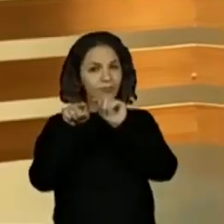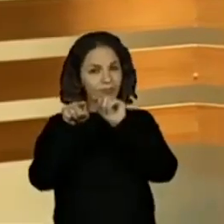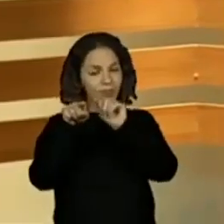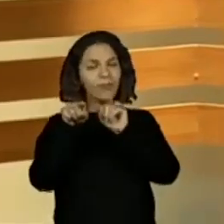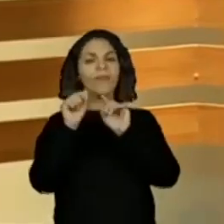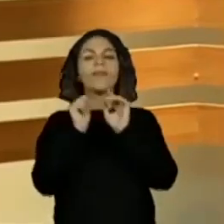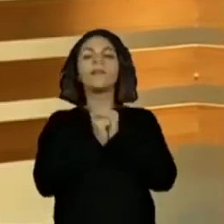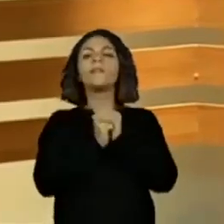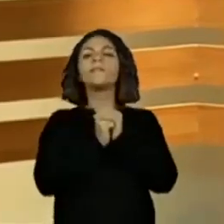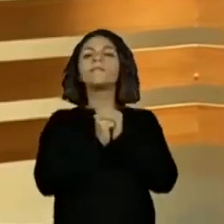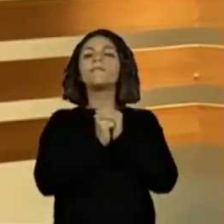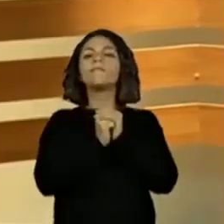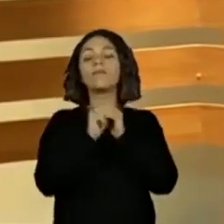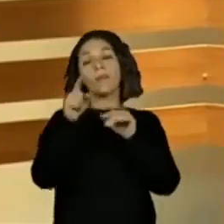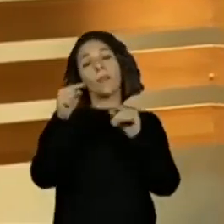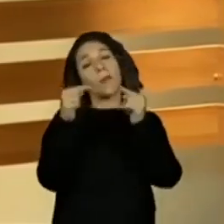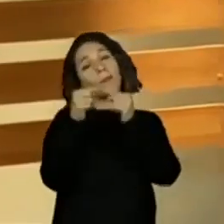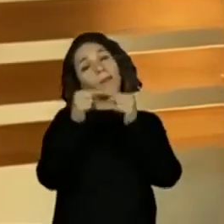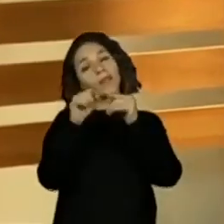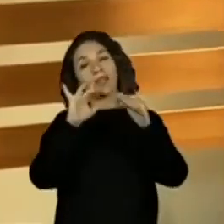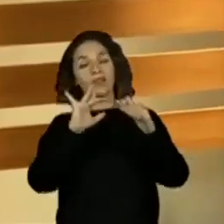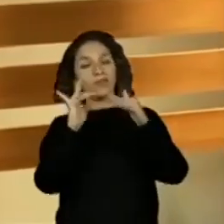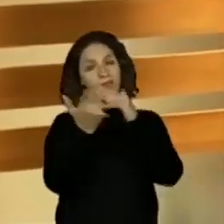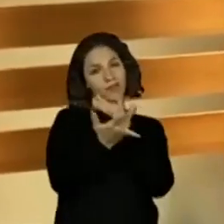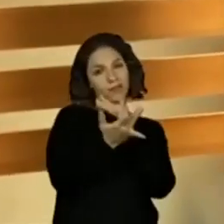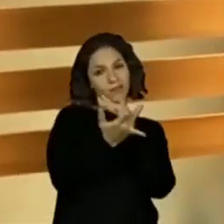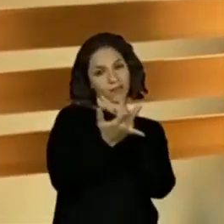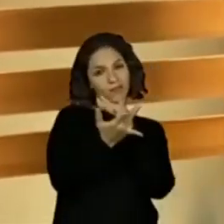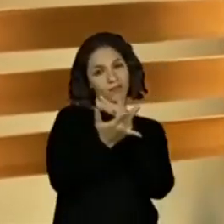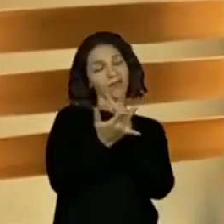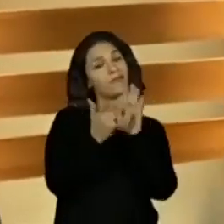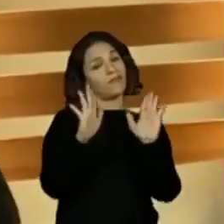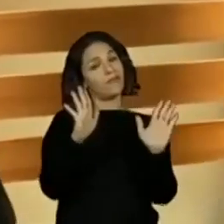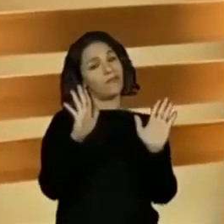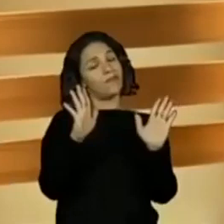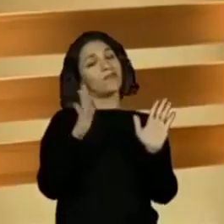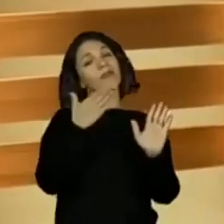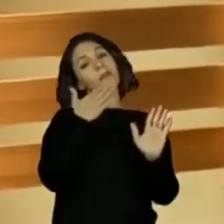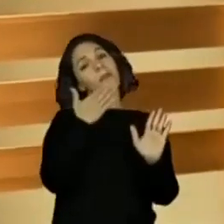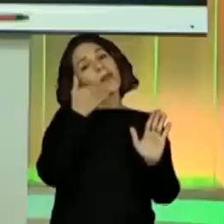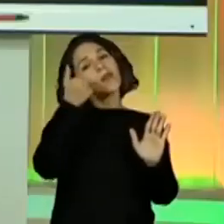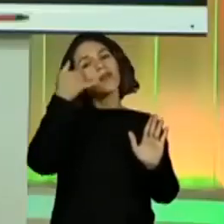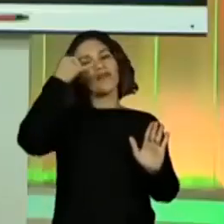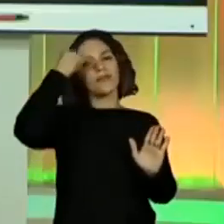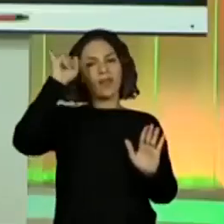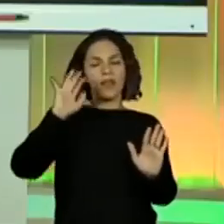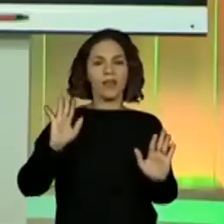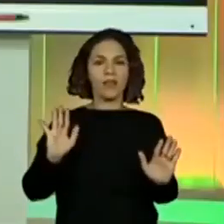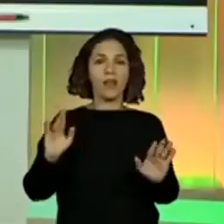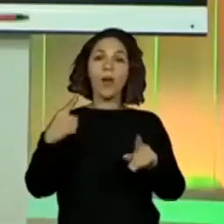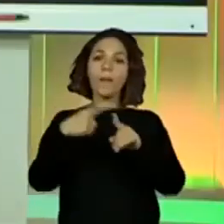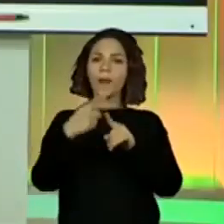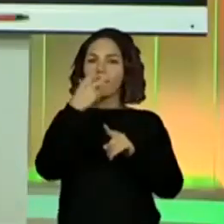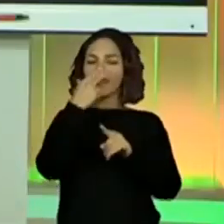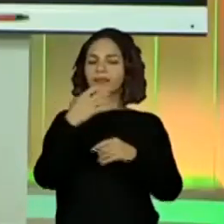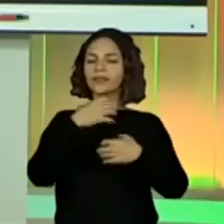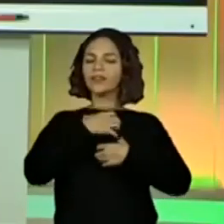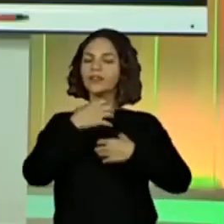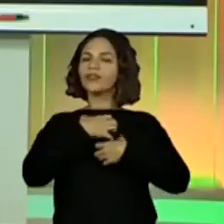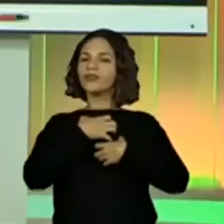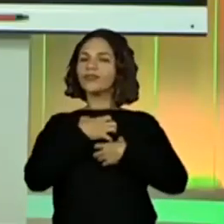escrevendo nas redes sociais, tá bom? De preferência, evita, porque ela tem duplo sentido,